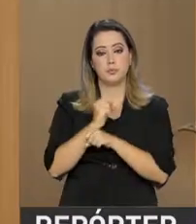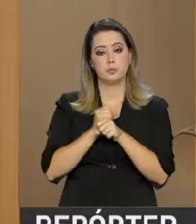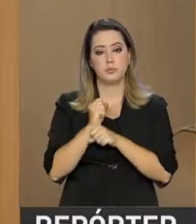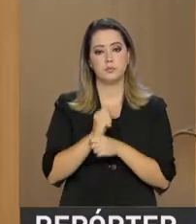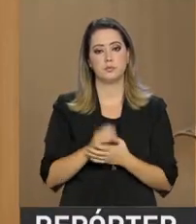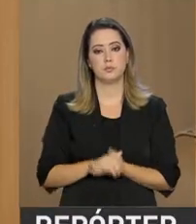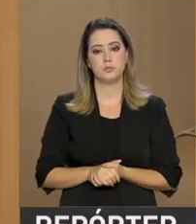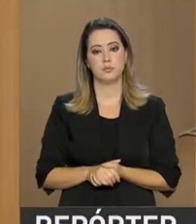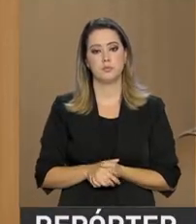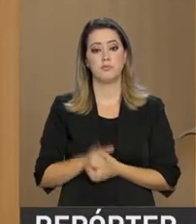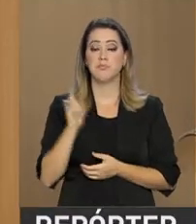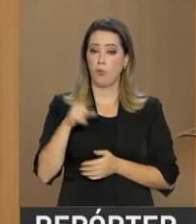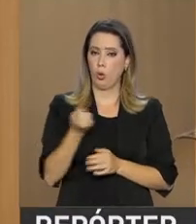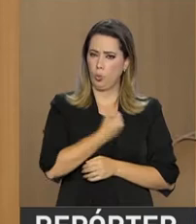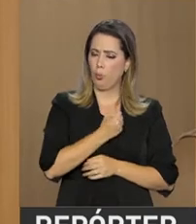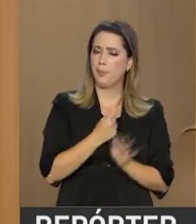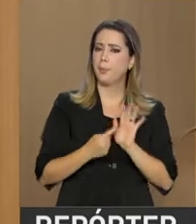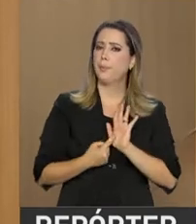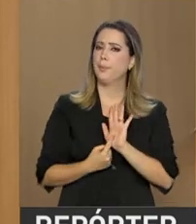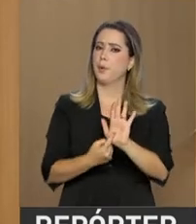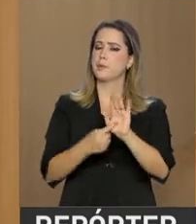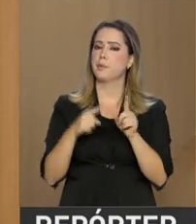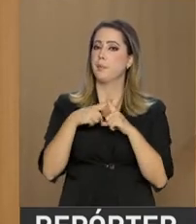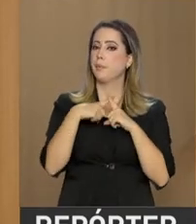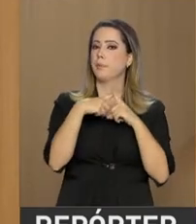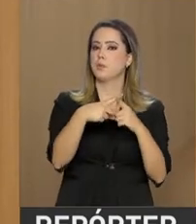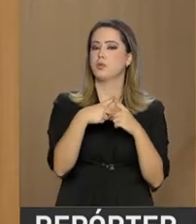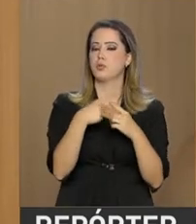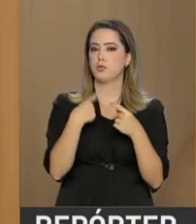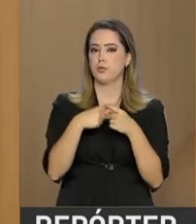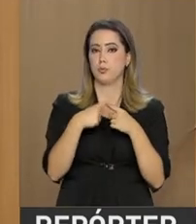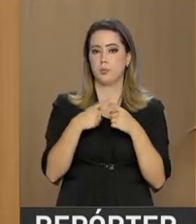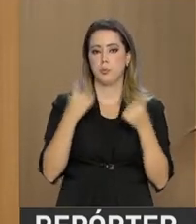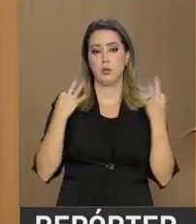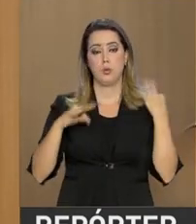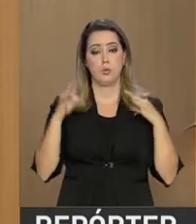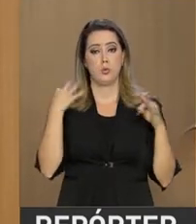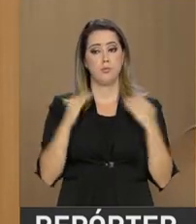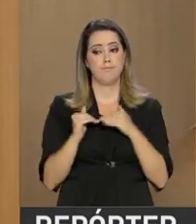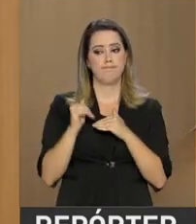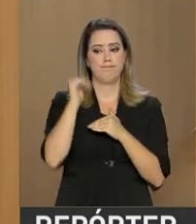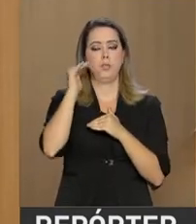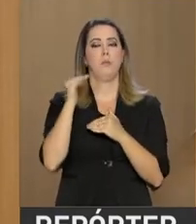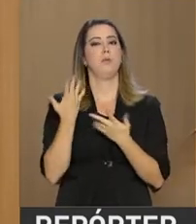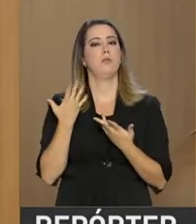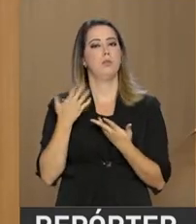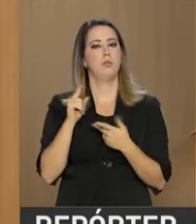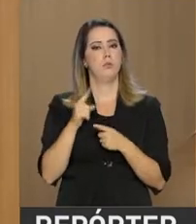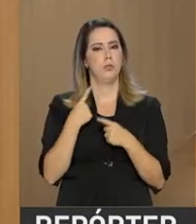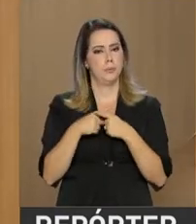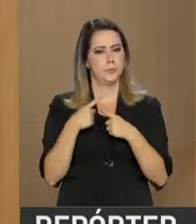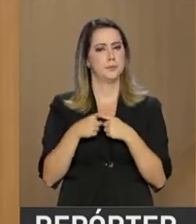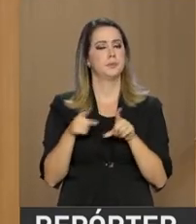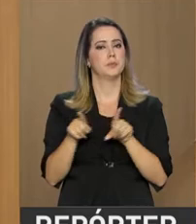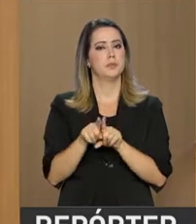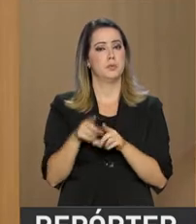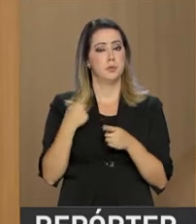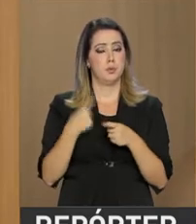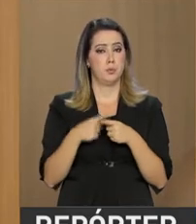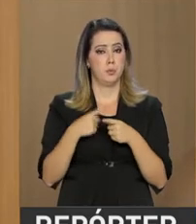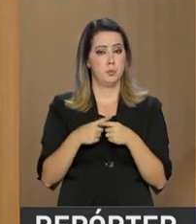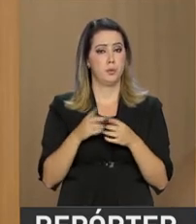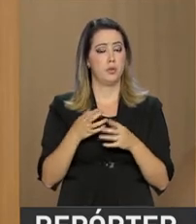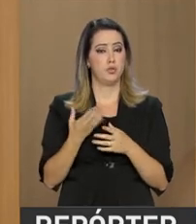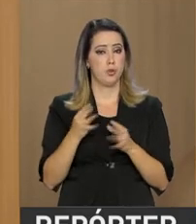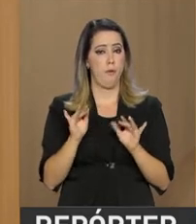Um indicador positivo de melhoria da economia, do turismo, e também é um indicador por conta da sazonalidade do